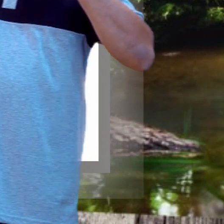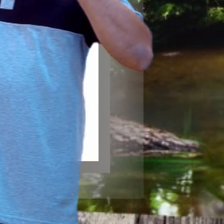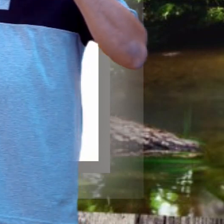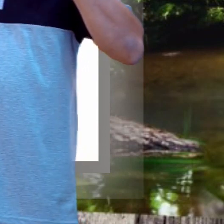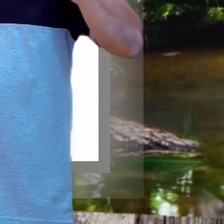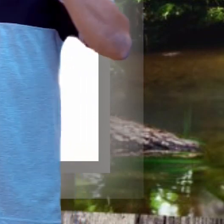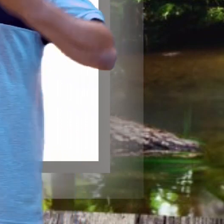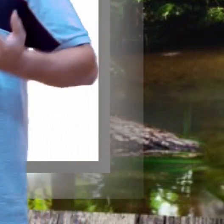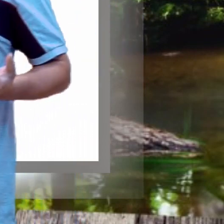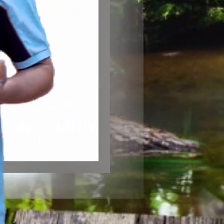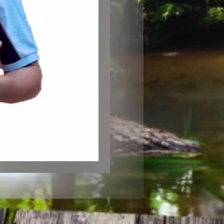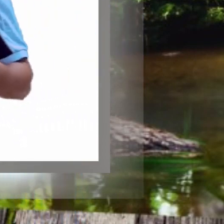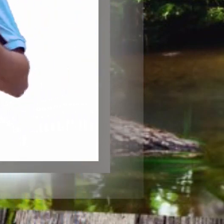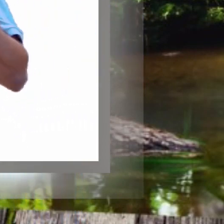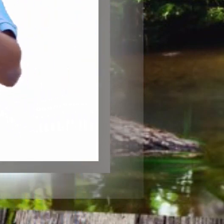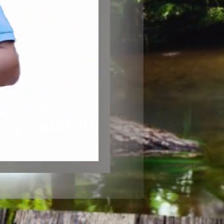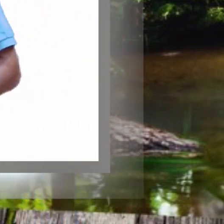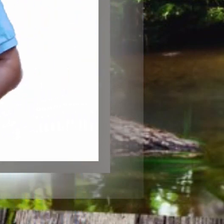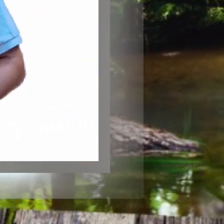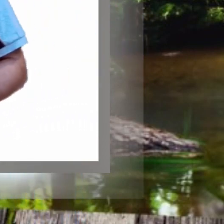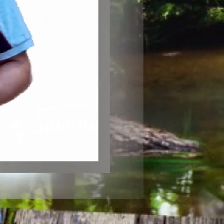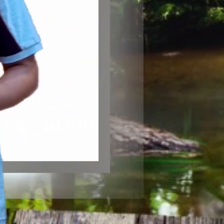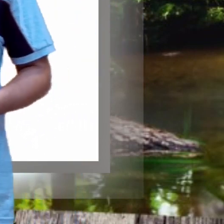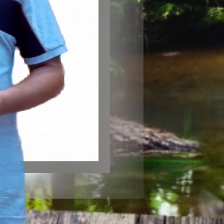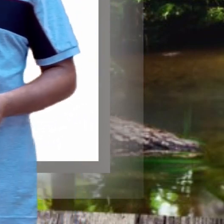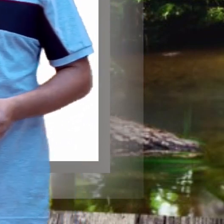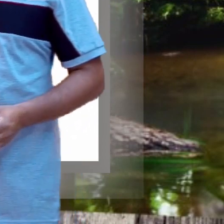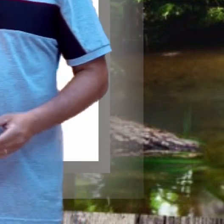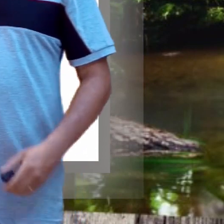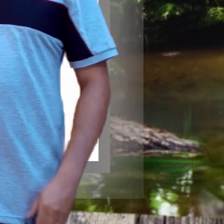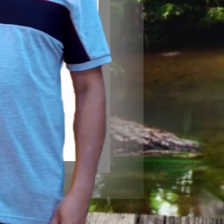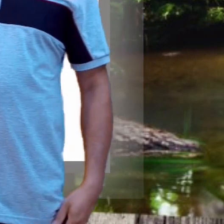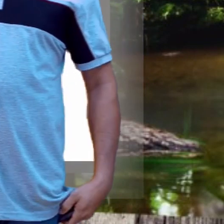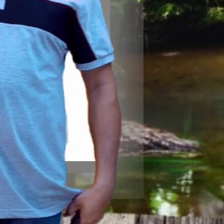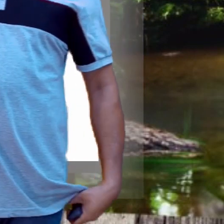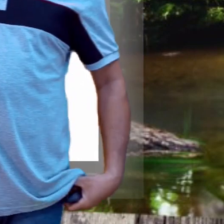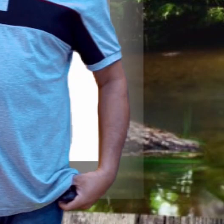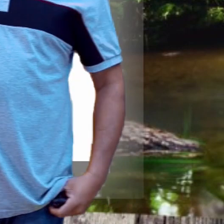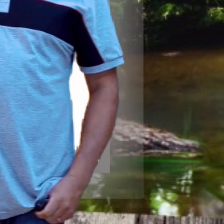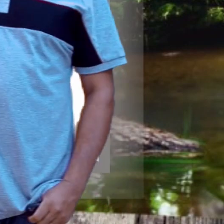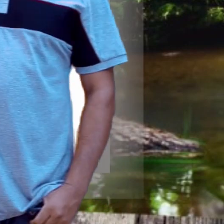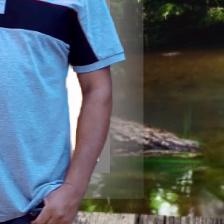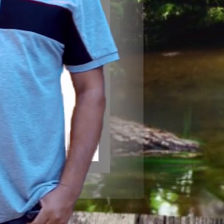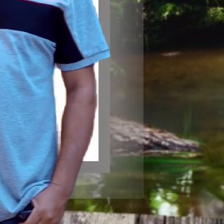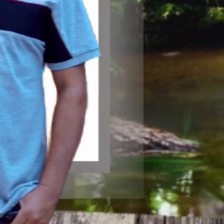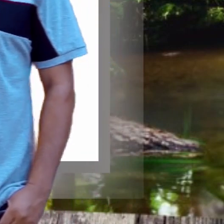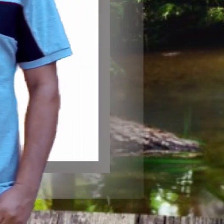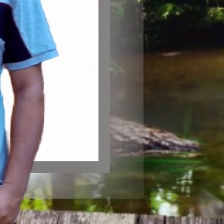glicocálix são muito importantes, até mesmo, por exemplo, o sistema imunológico. O sistema imunológico, quando ele vê uma bactéria,